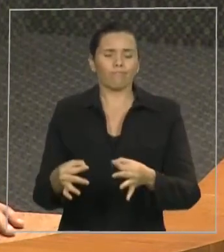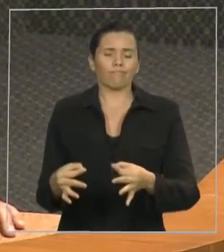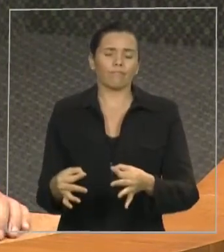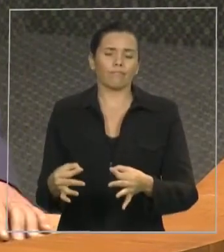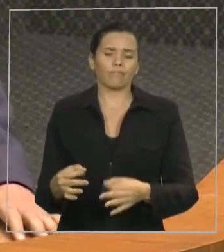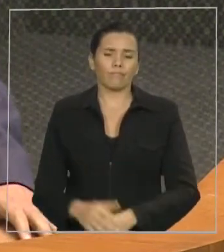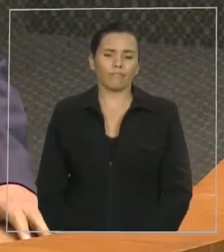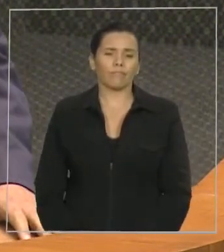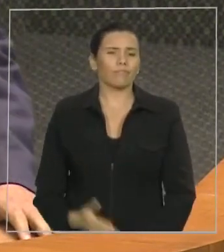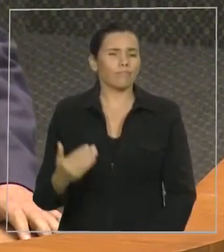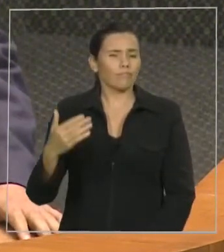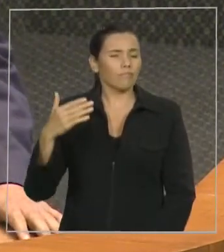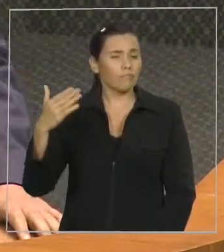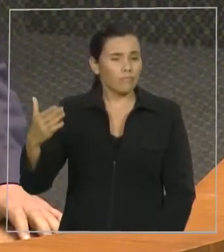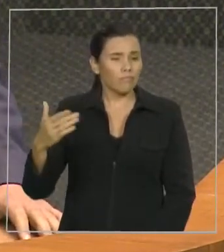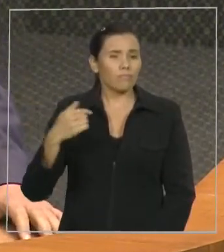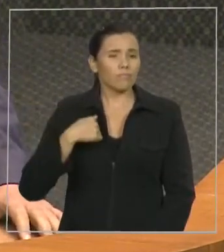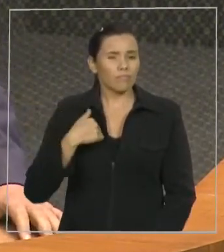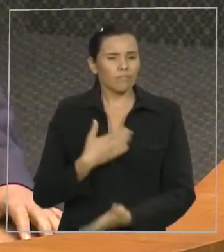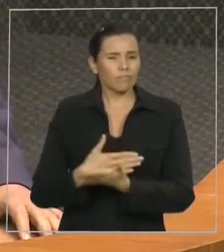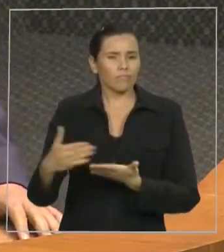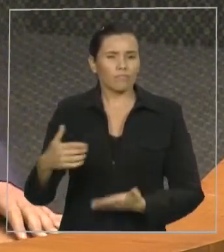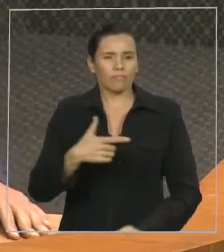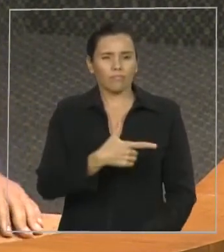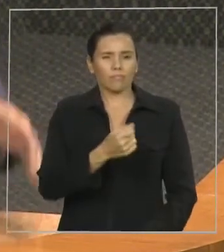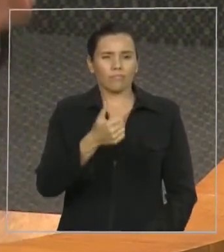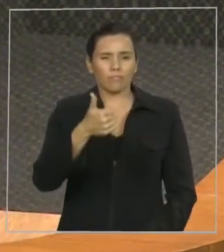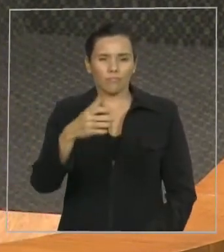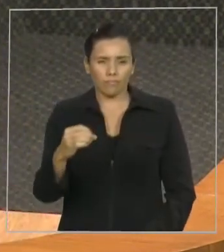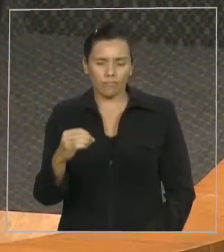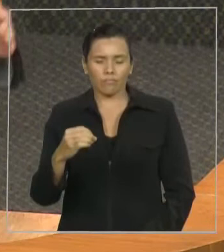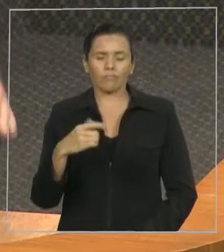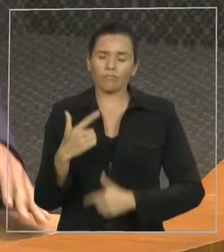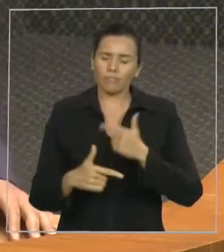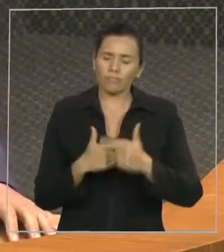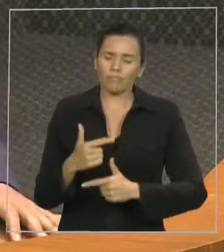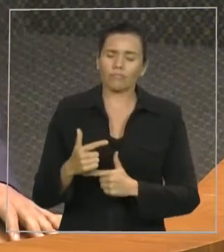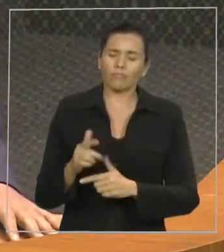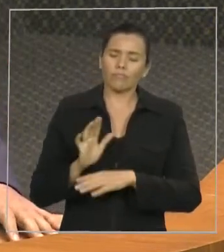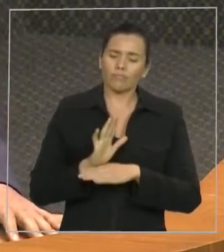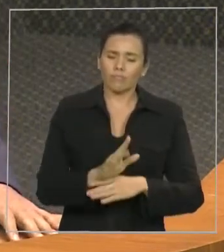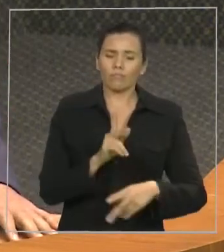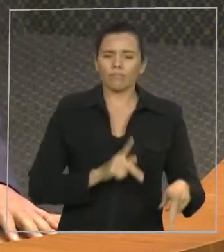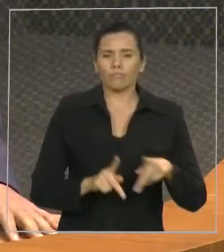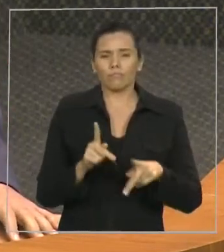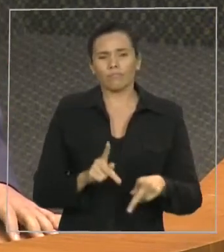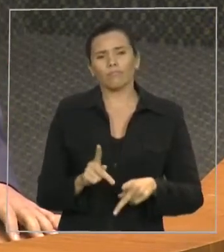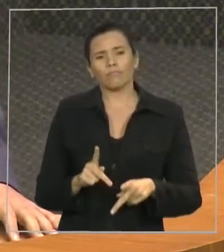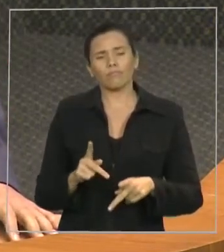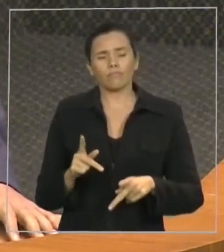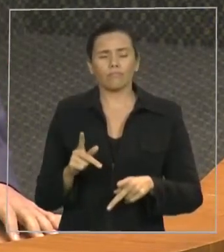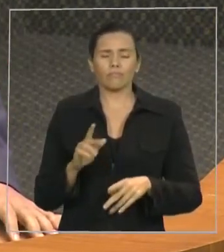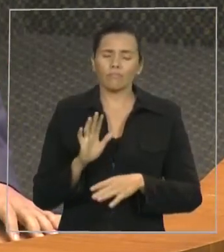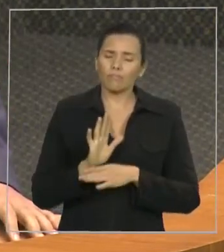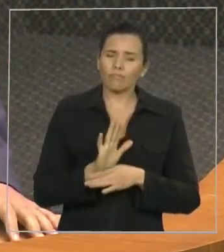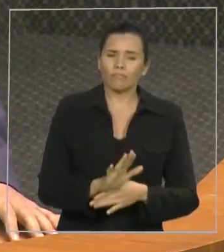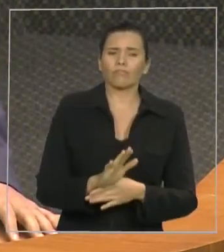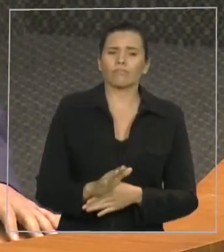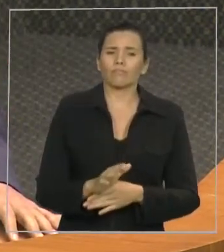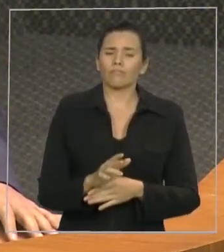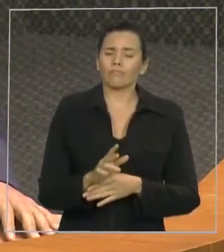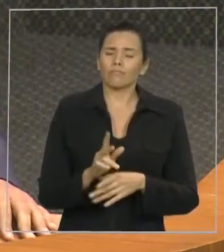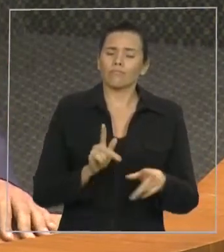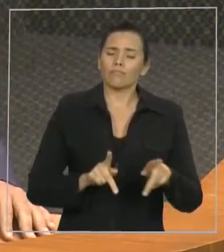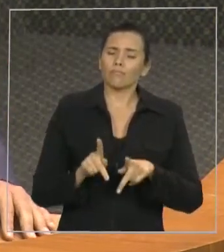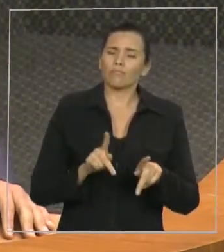em 2010, trabalhando as causas do povo, lutando em favor dos trabalhadores e construindo um caminho